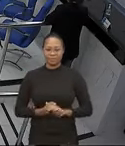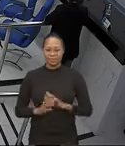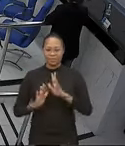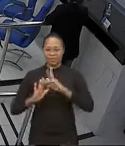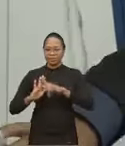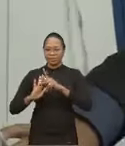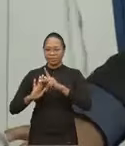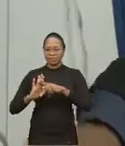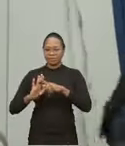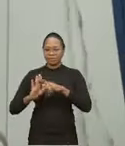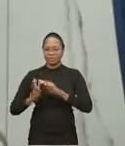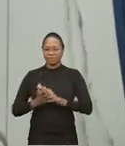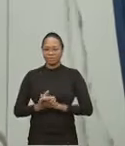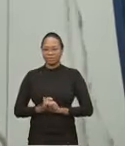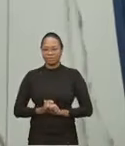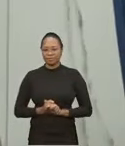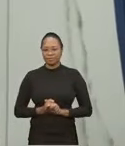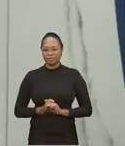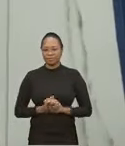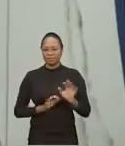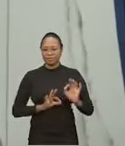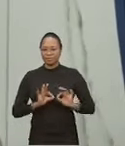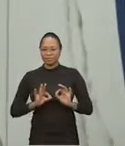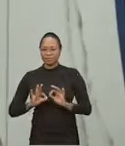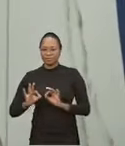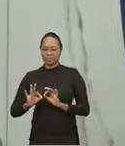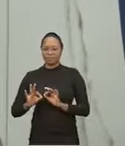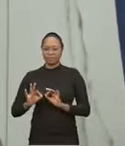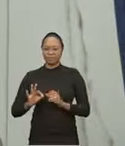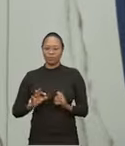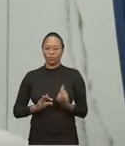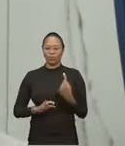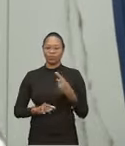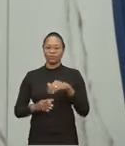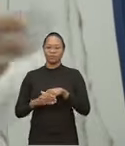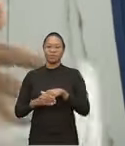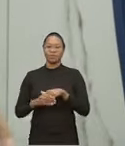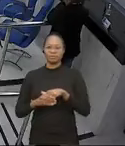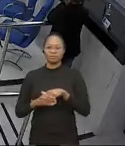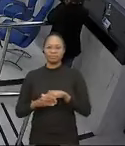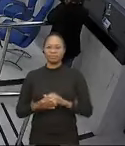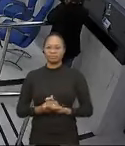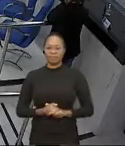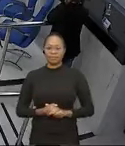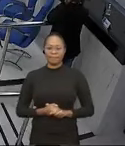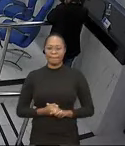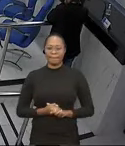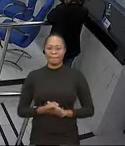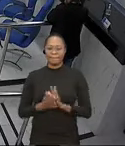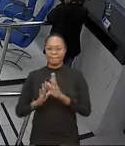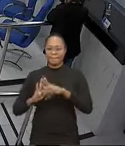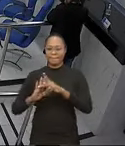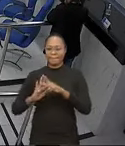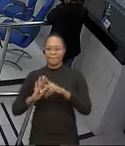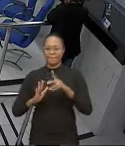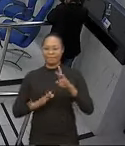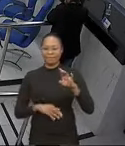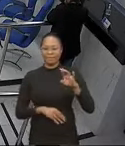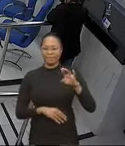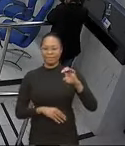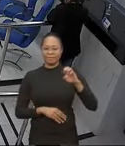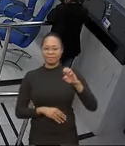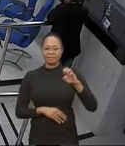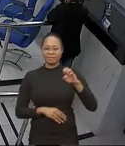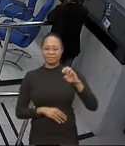resolução, já estamos em ordem do dia, votação única, senhor presidente. Projeto de resolução em